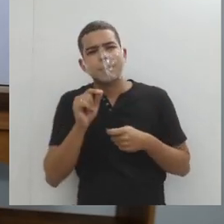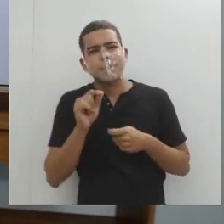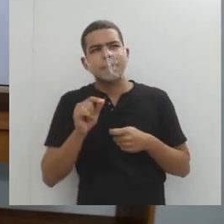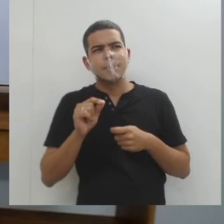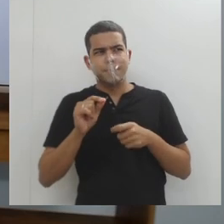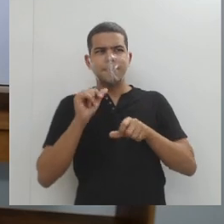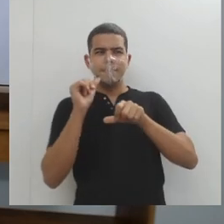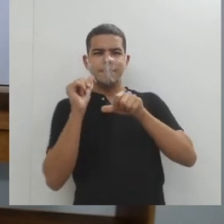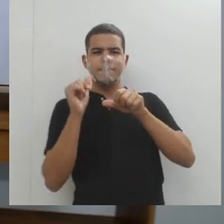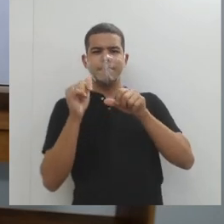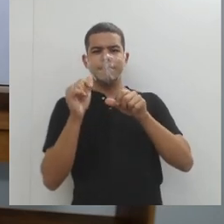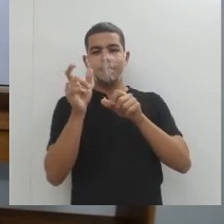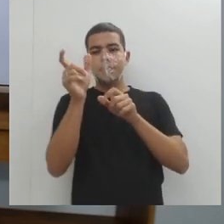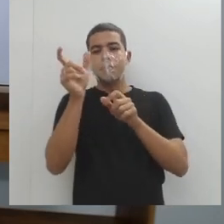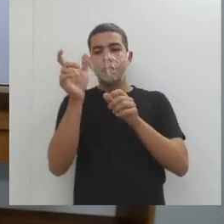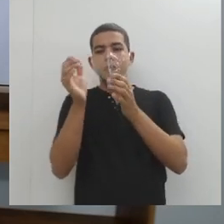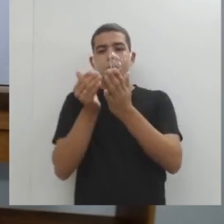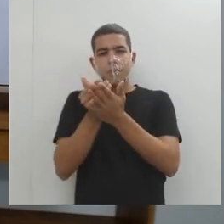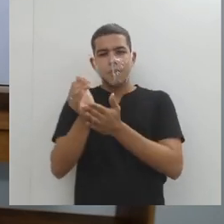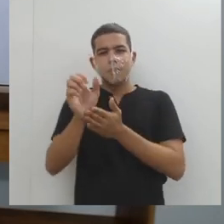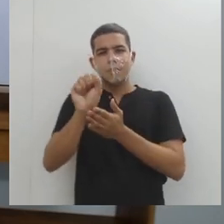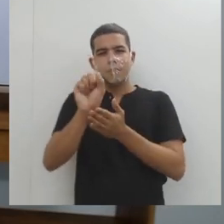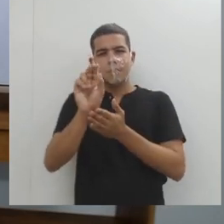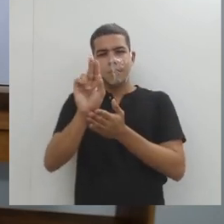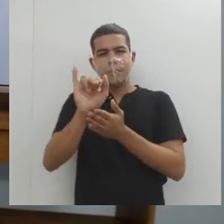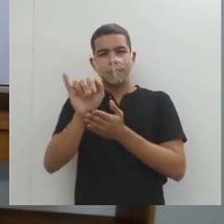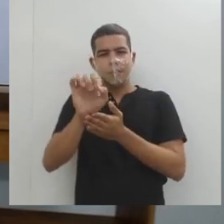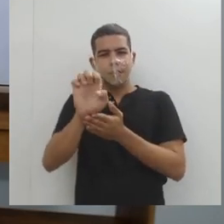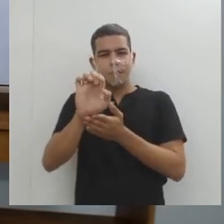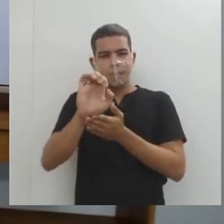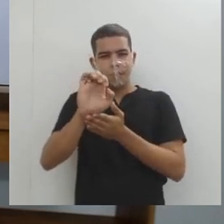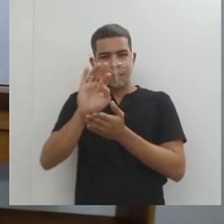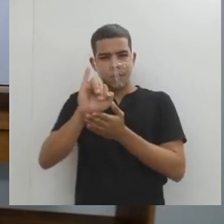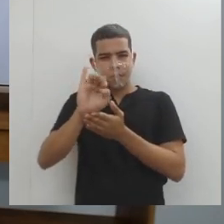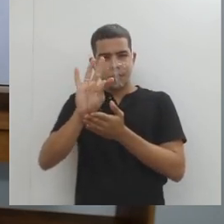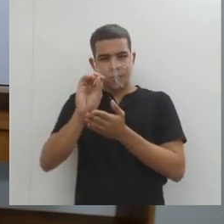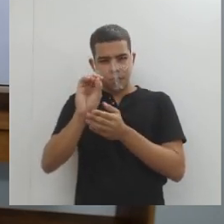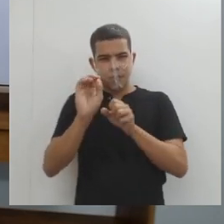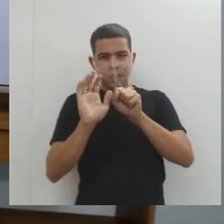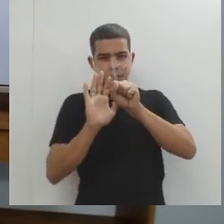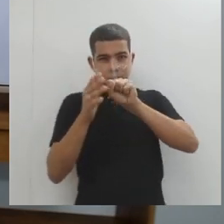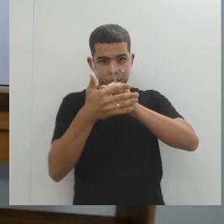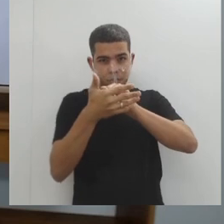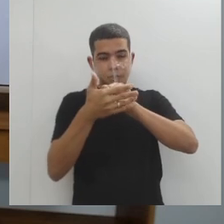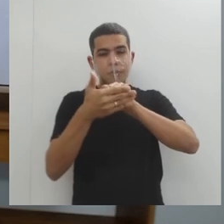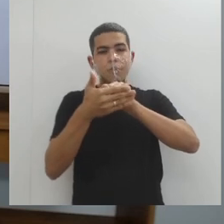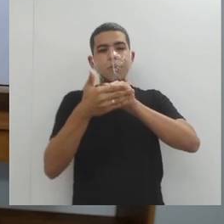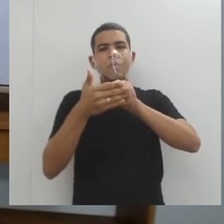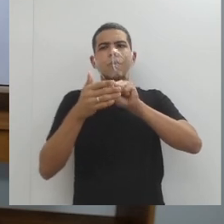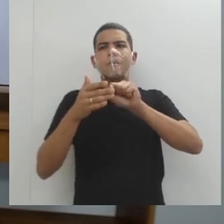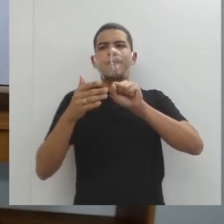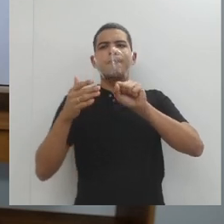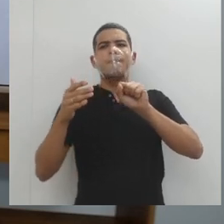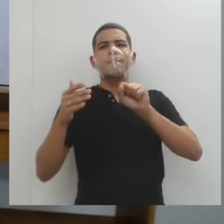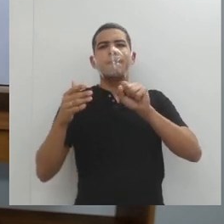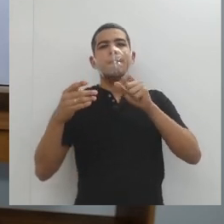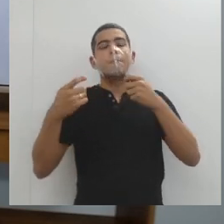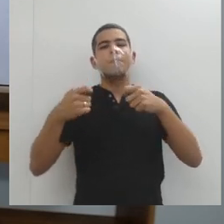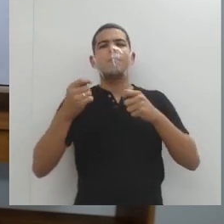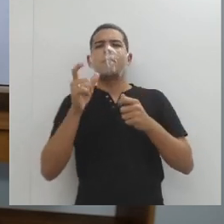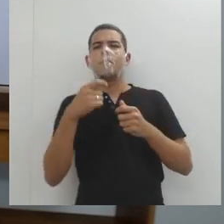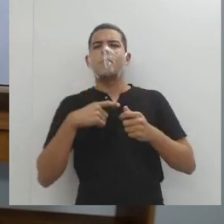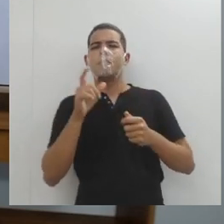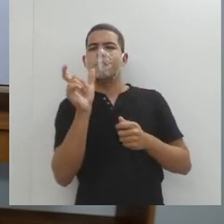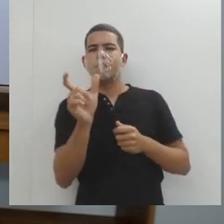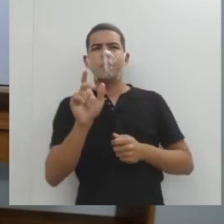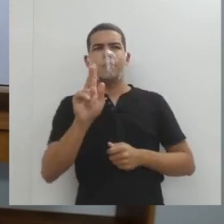com o sujeito, tá? Coloco o sujeito aqui, só que depois do sujeito eu vou precisar do verbo auxiliar. E aí lembra, eu tenho have